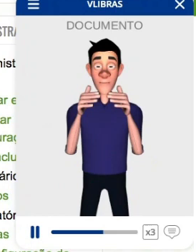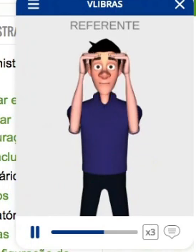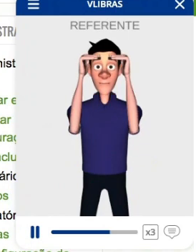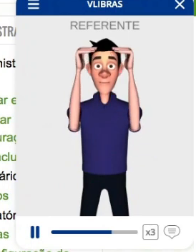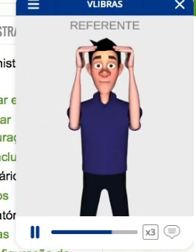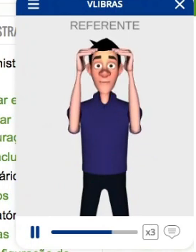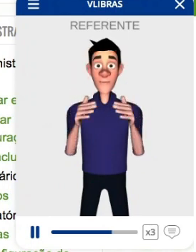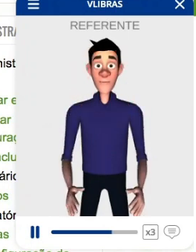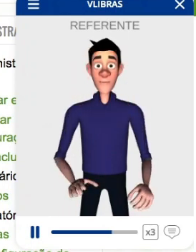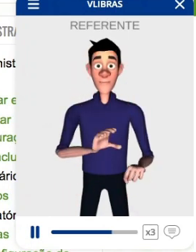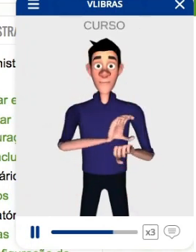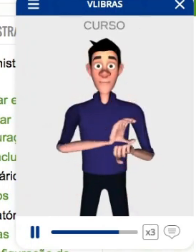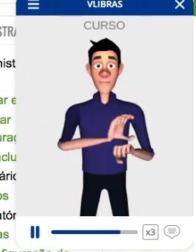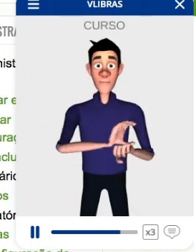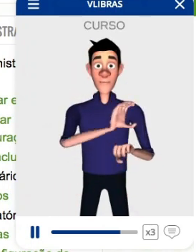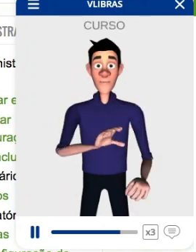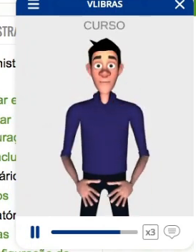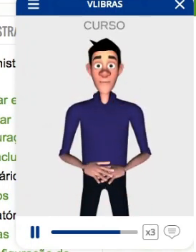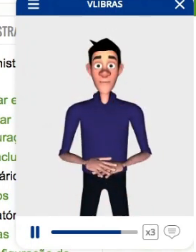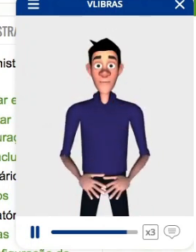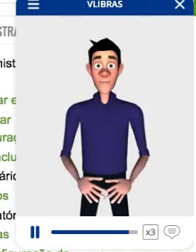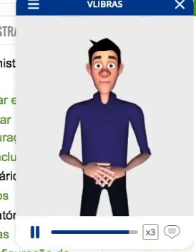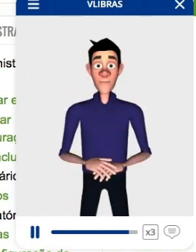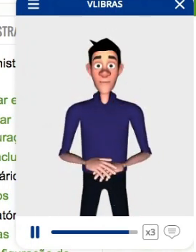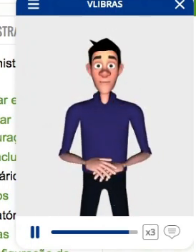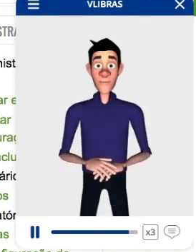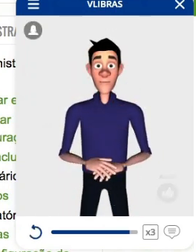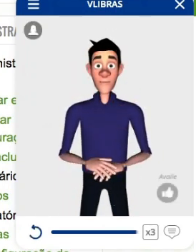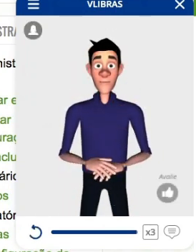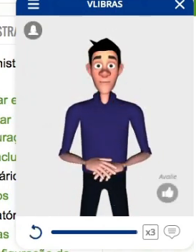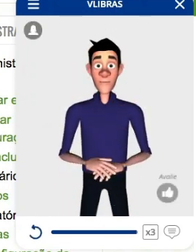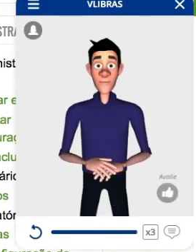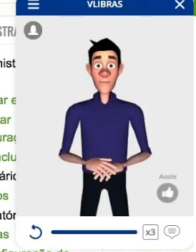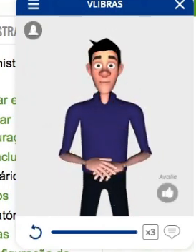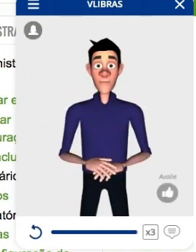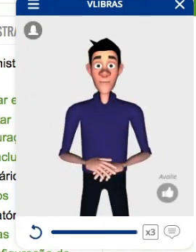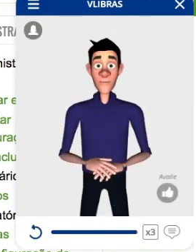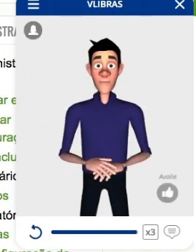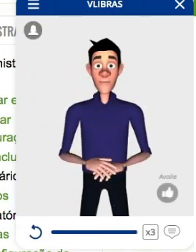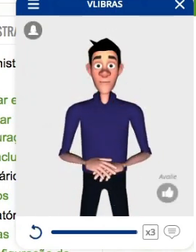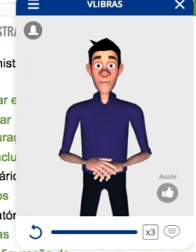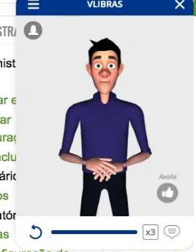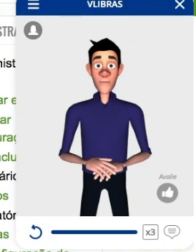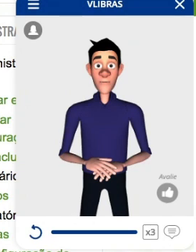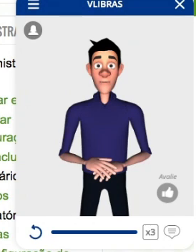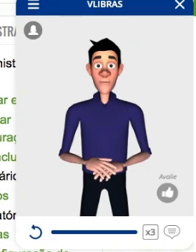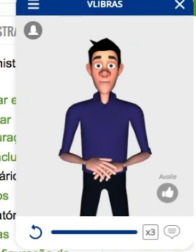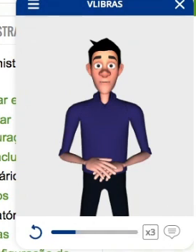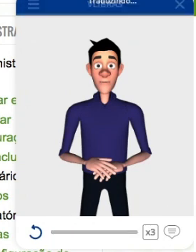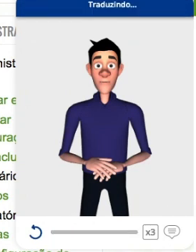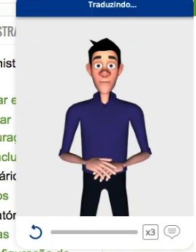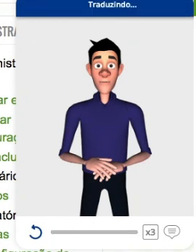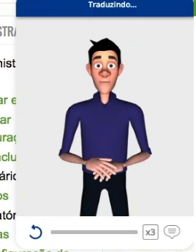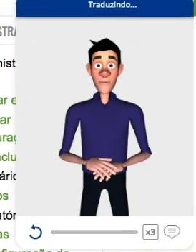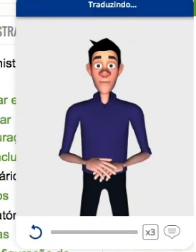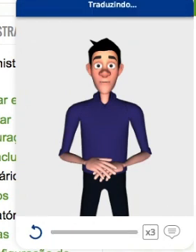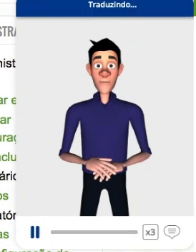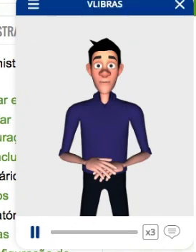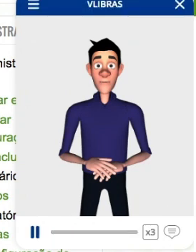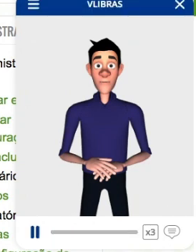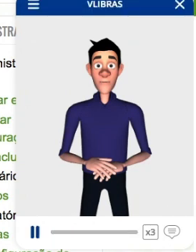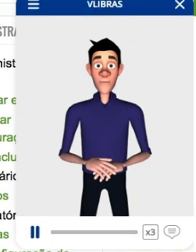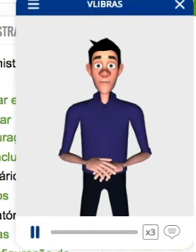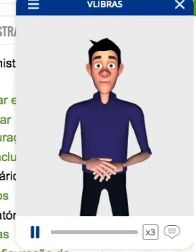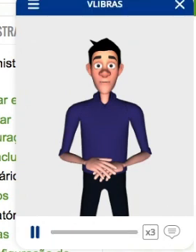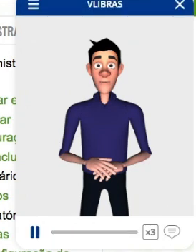emojis, sem o uso do arroba. Às vezes o professor costuma usar o arroba no lugar do A, ou